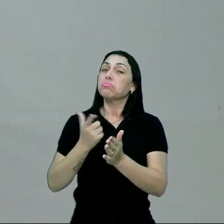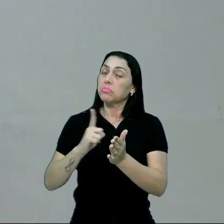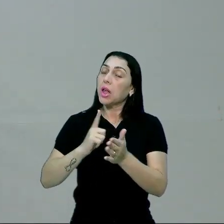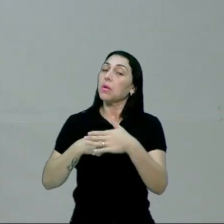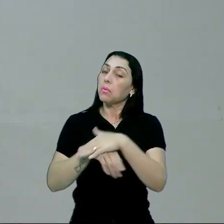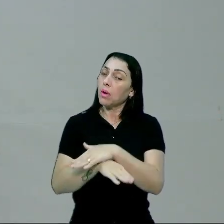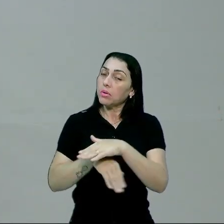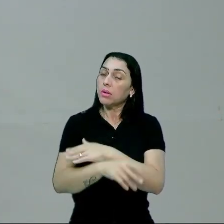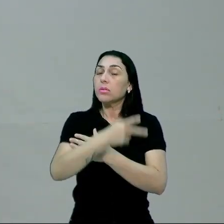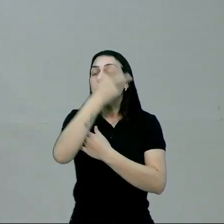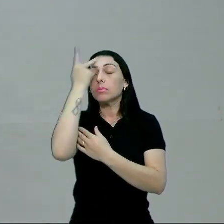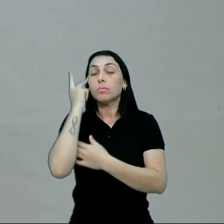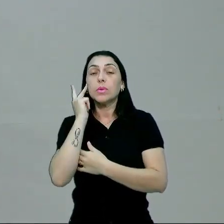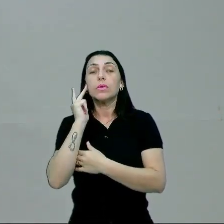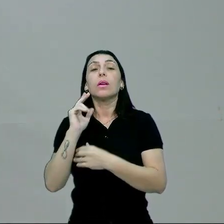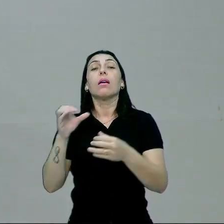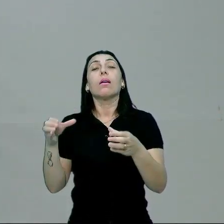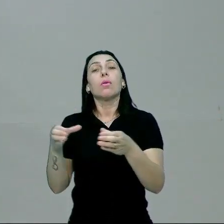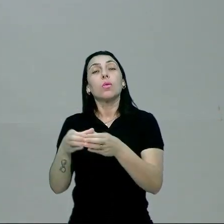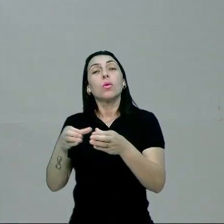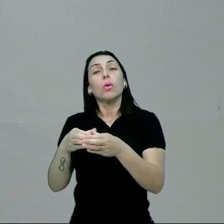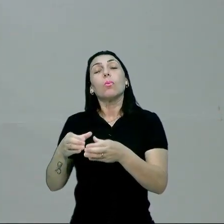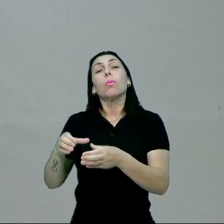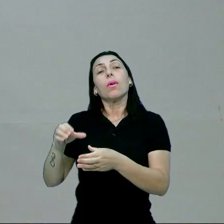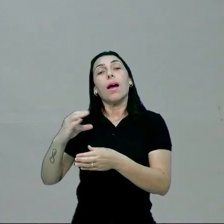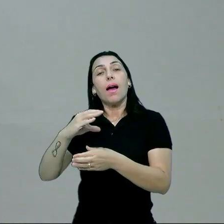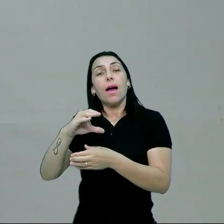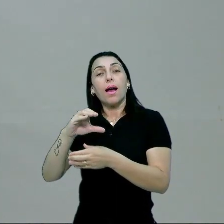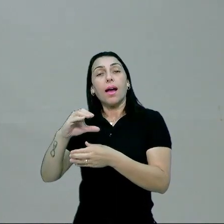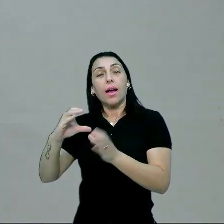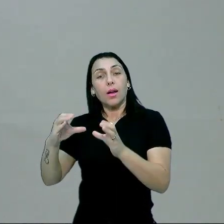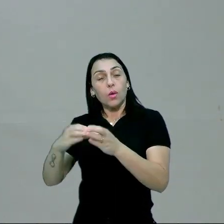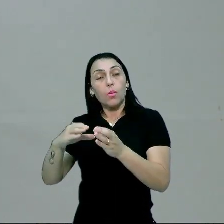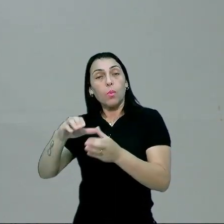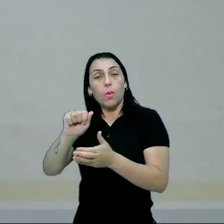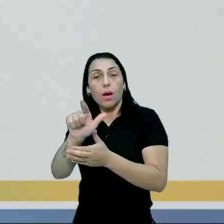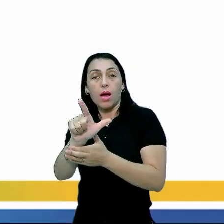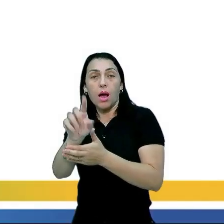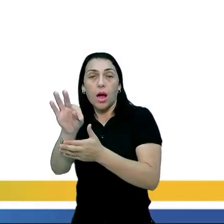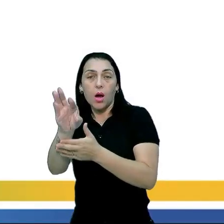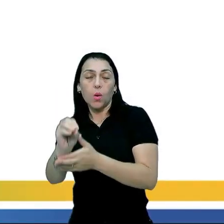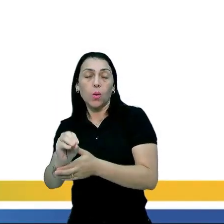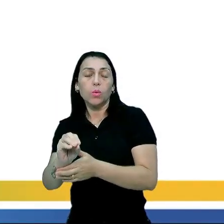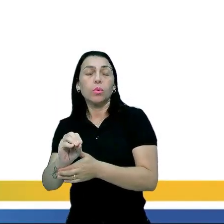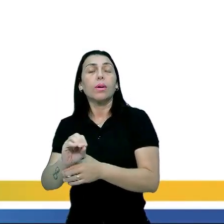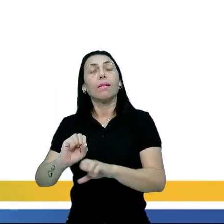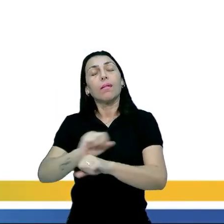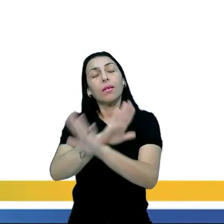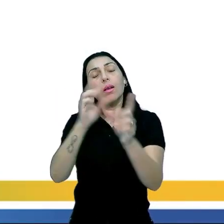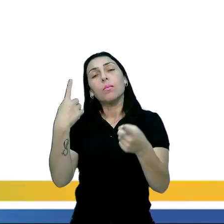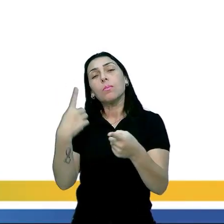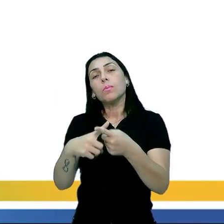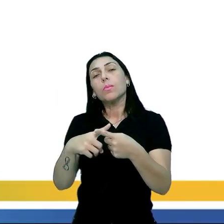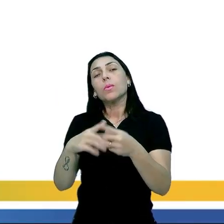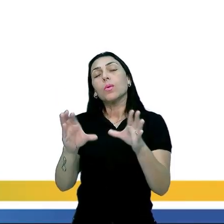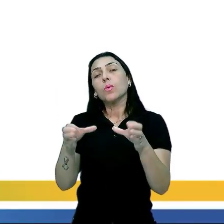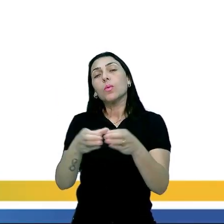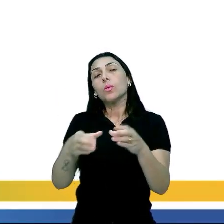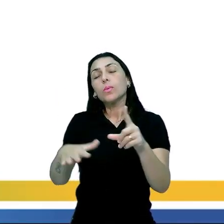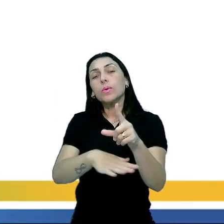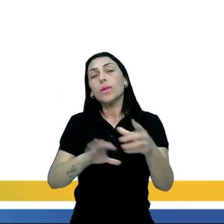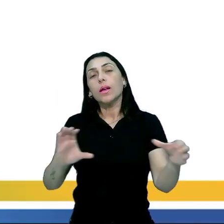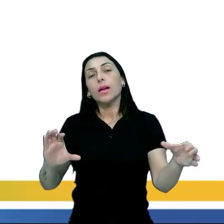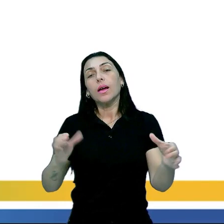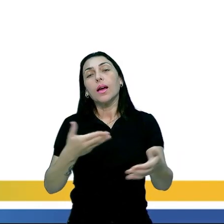pessoa ela acaba sendo classe alta, né? E é claro, por que as classes sociais elas estão